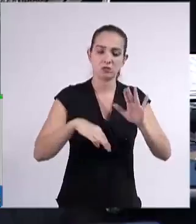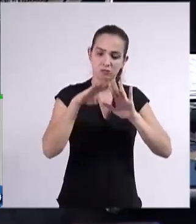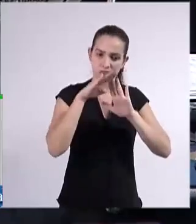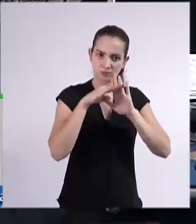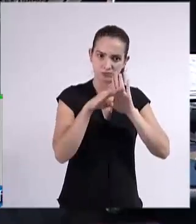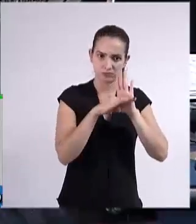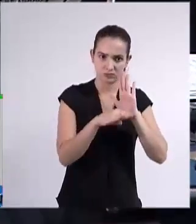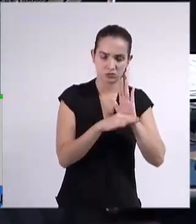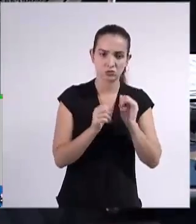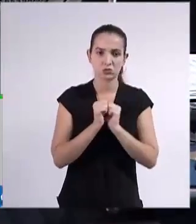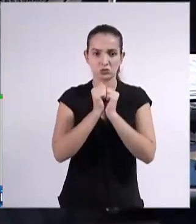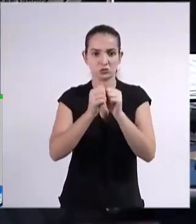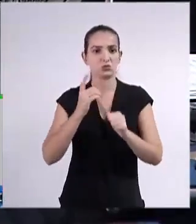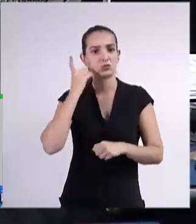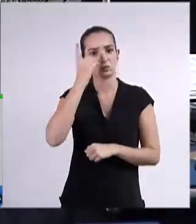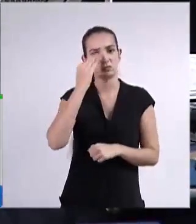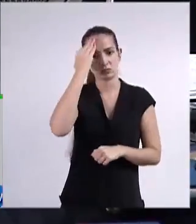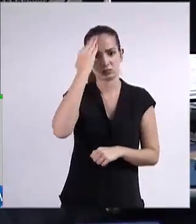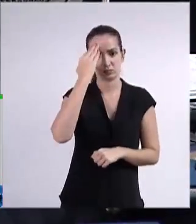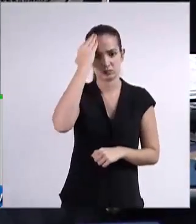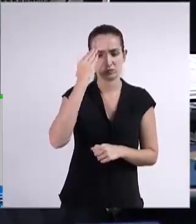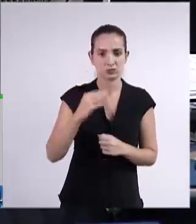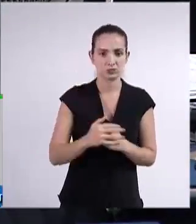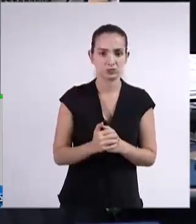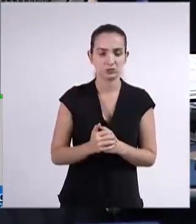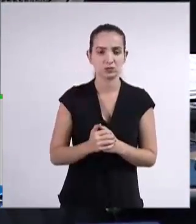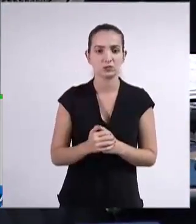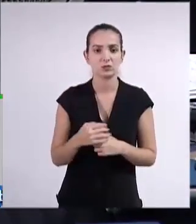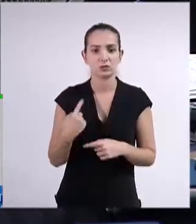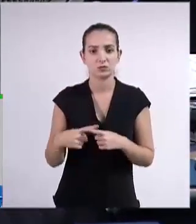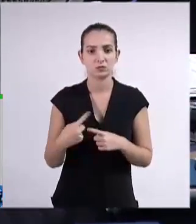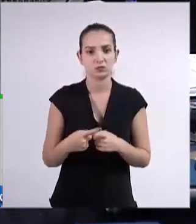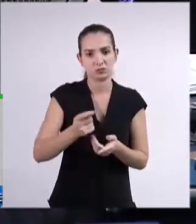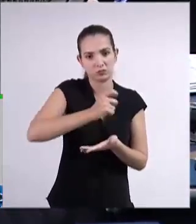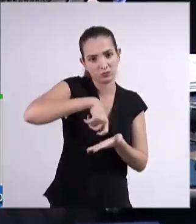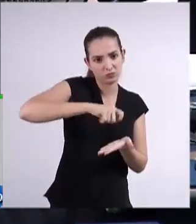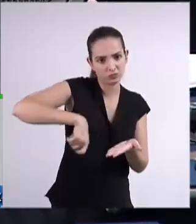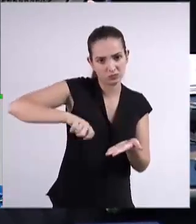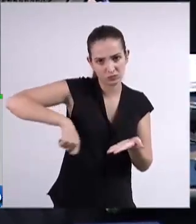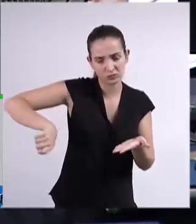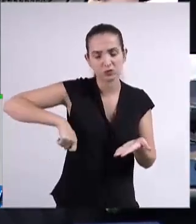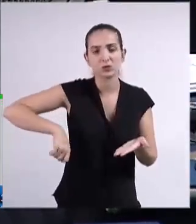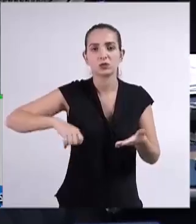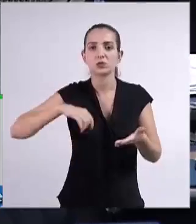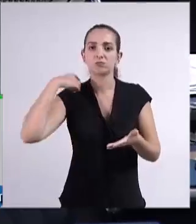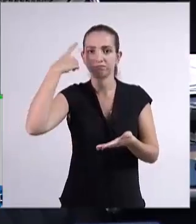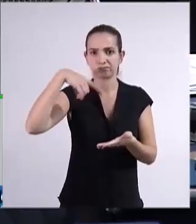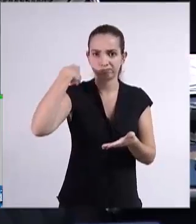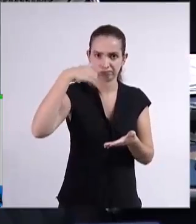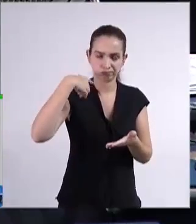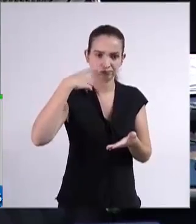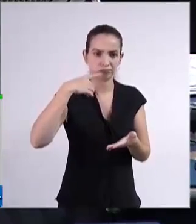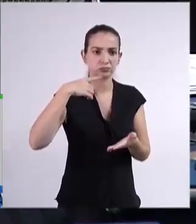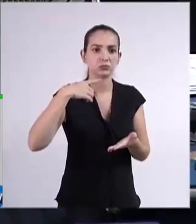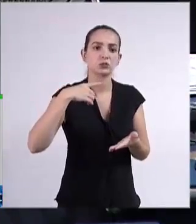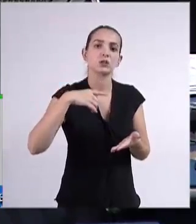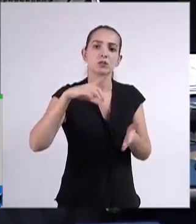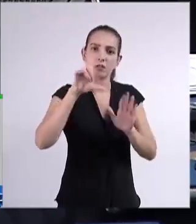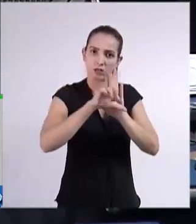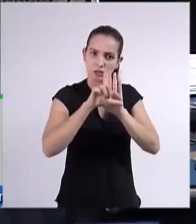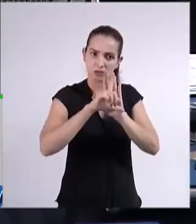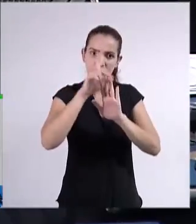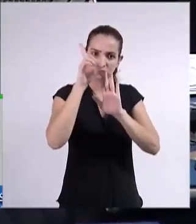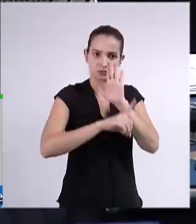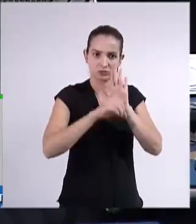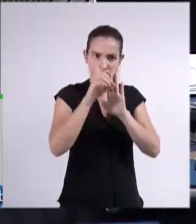verdade, capitaneada aí pelo deputado Barbosinha, que na parte da escrita, do direito, tem bastante conhecimento. Eu já tenho um pouco